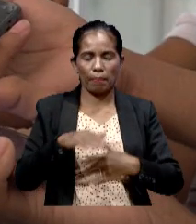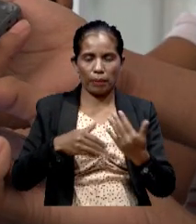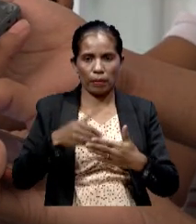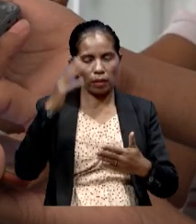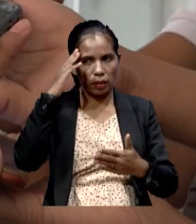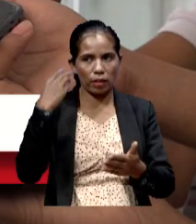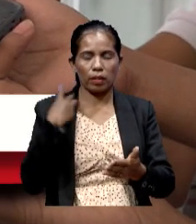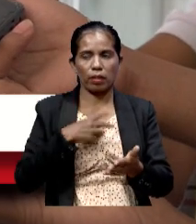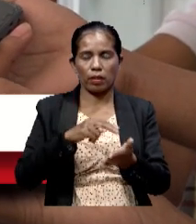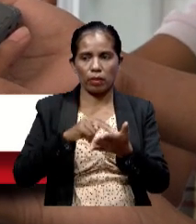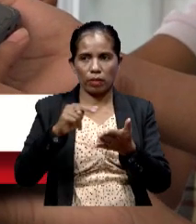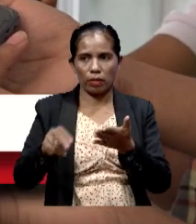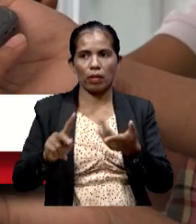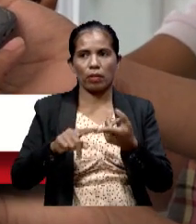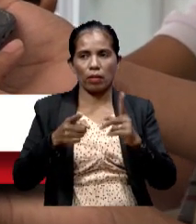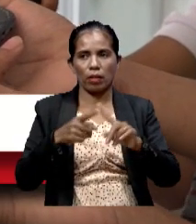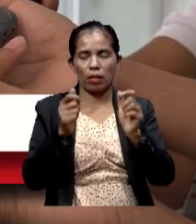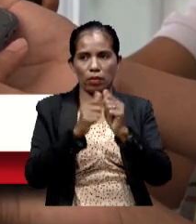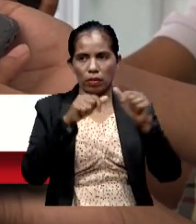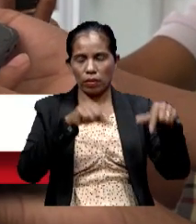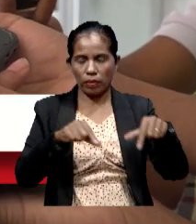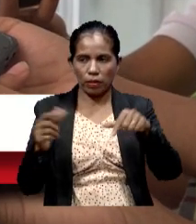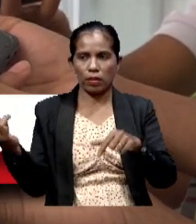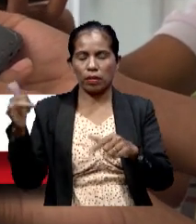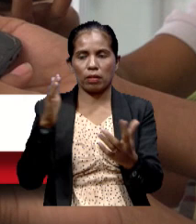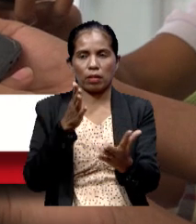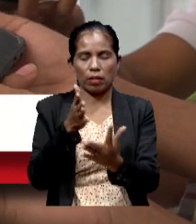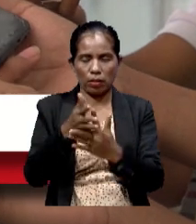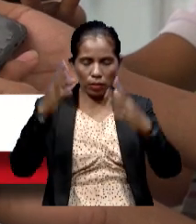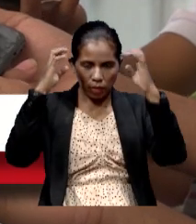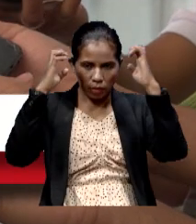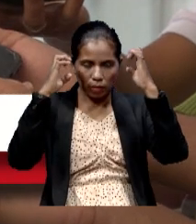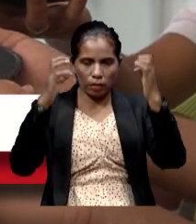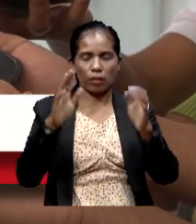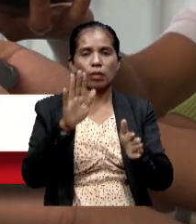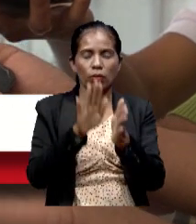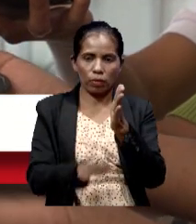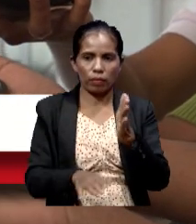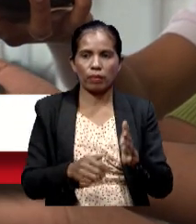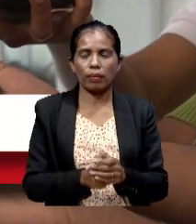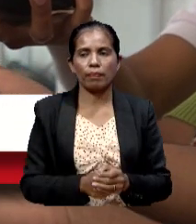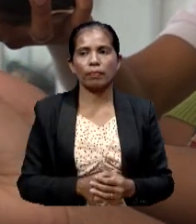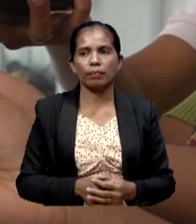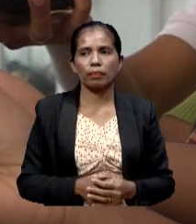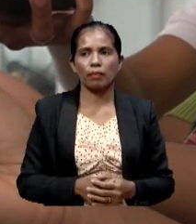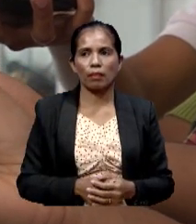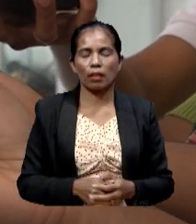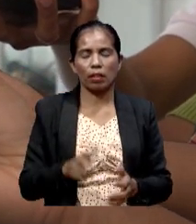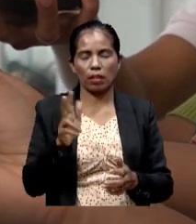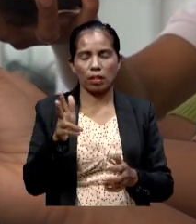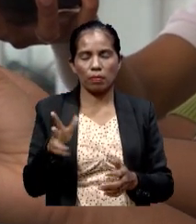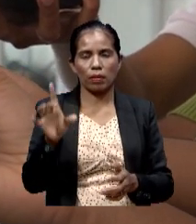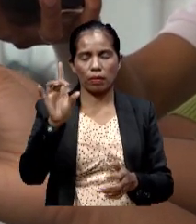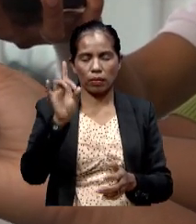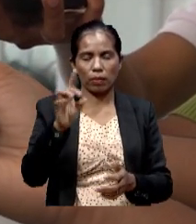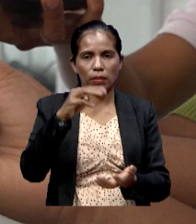numru maluk ho deficiensia sira ne acesso ba edukasaun ne menos de tebes. Por volta de 38.000 pessoas,